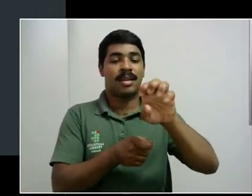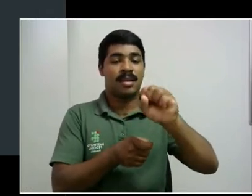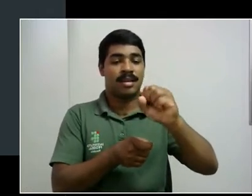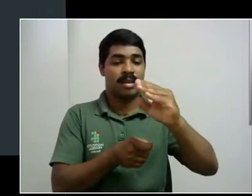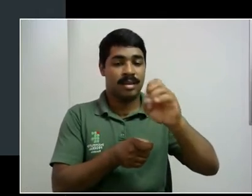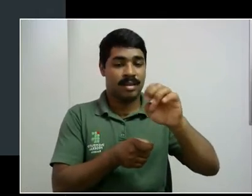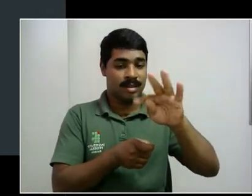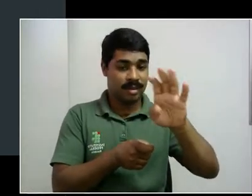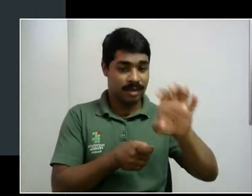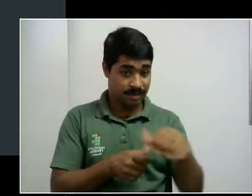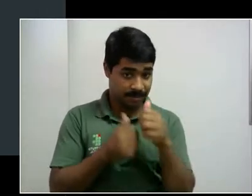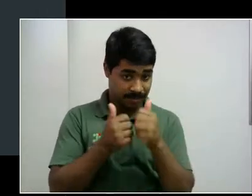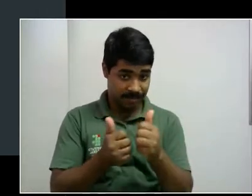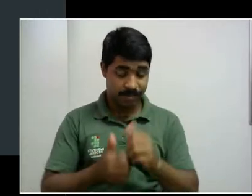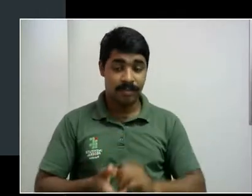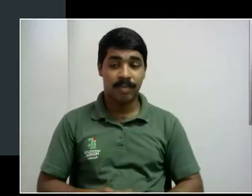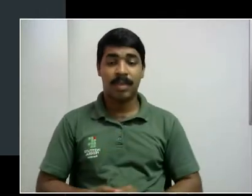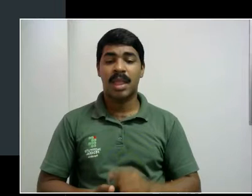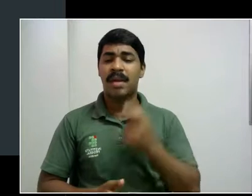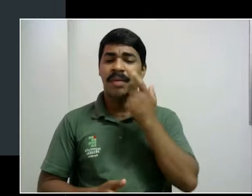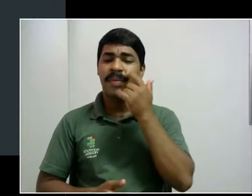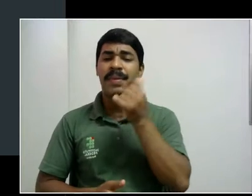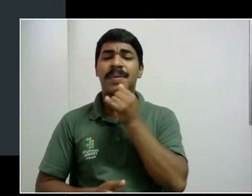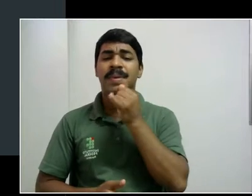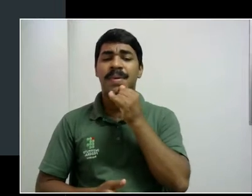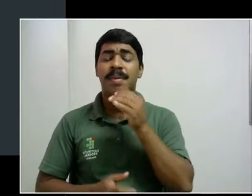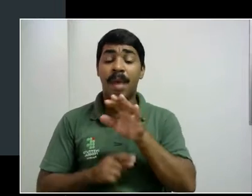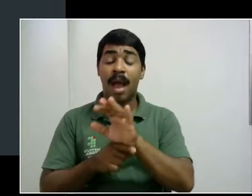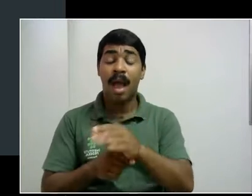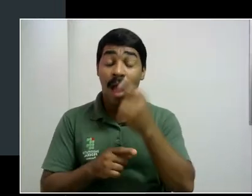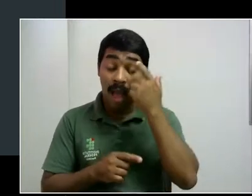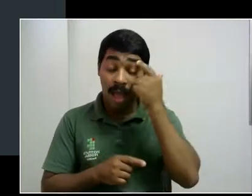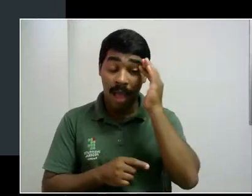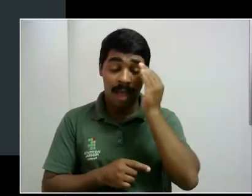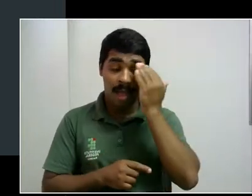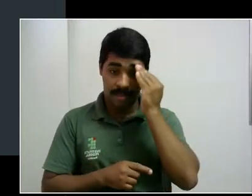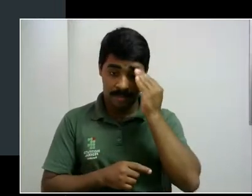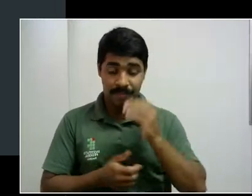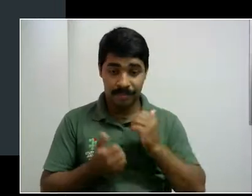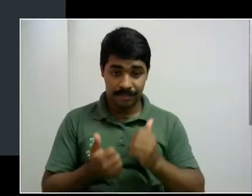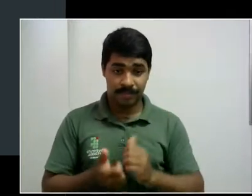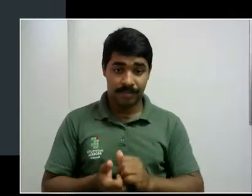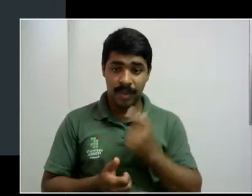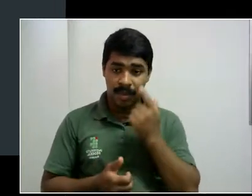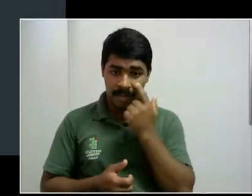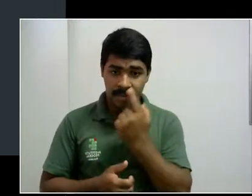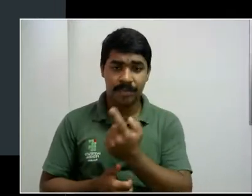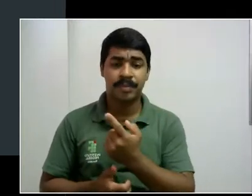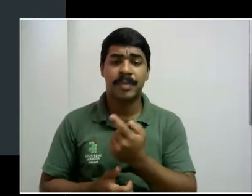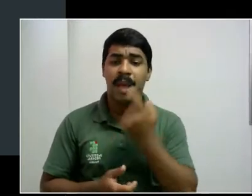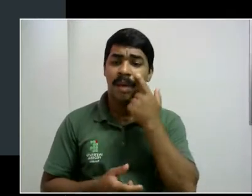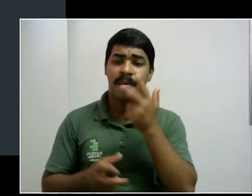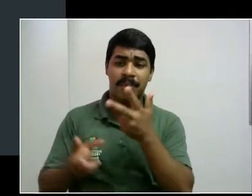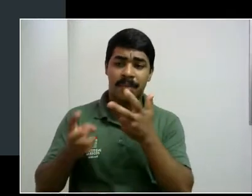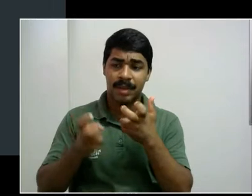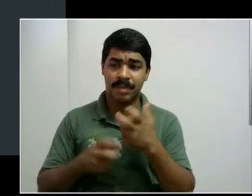pouquinho. Bora ver uns exemplos aqui para a gente identificar o comportamento da função somente olhando, para a gente ver se a gente conseguiu